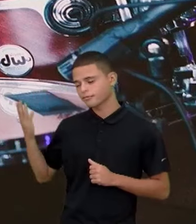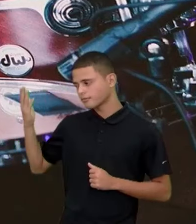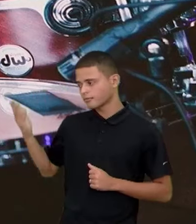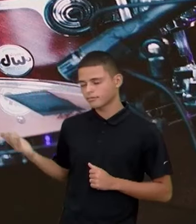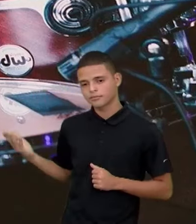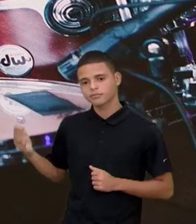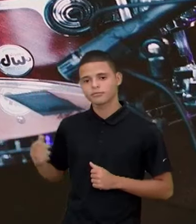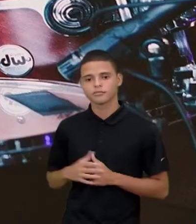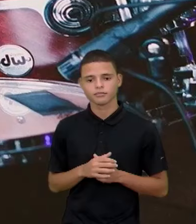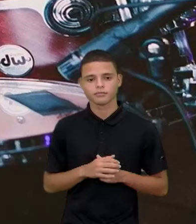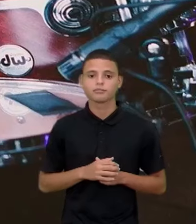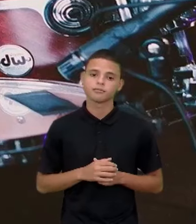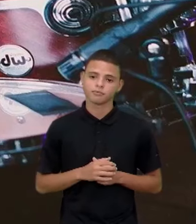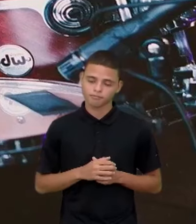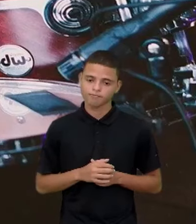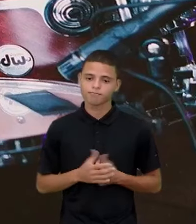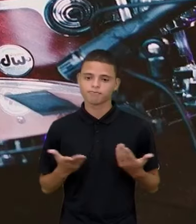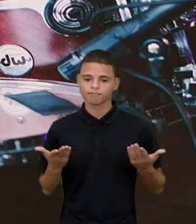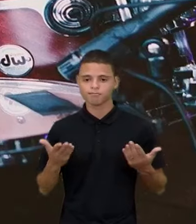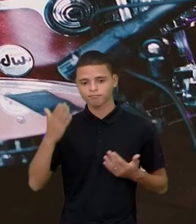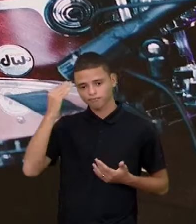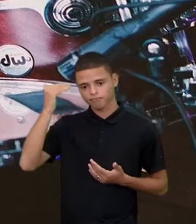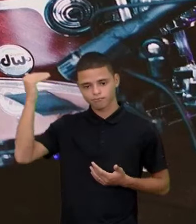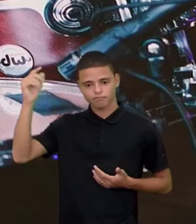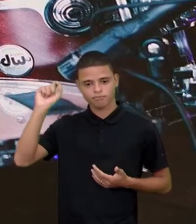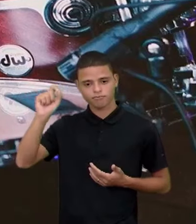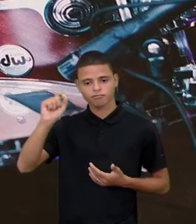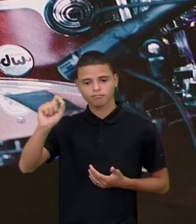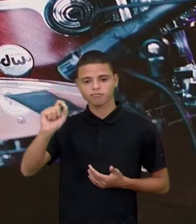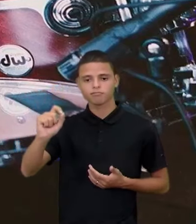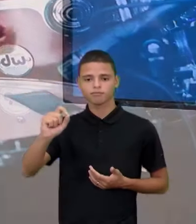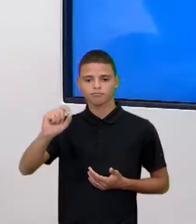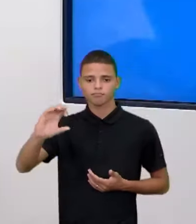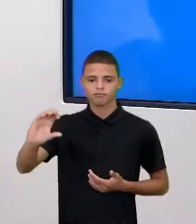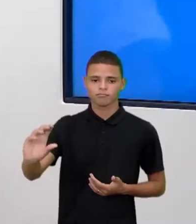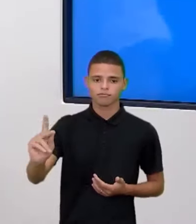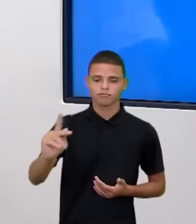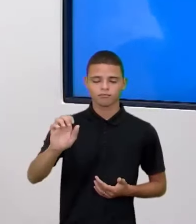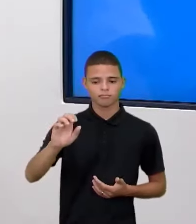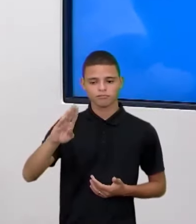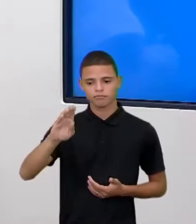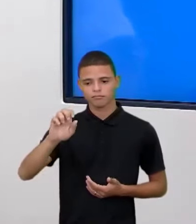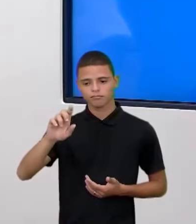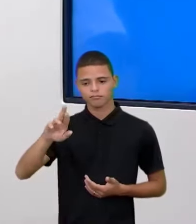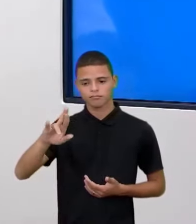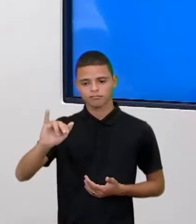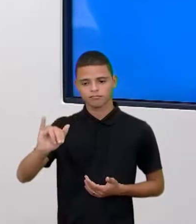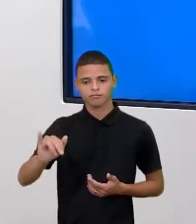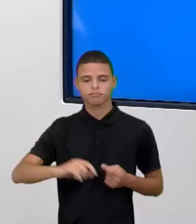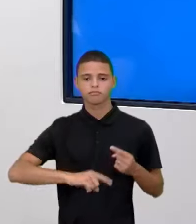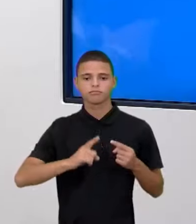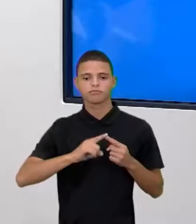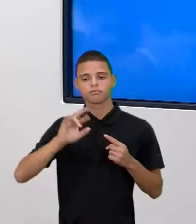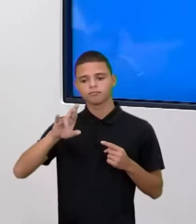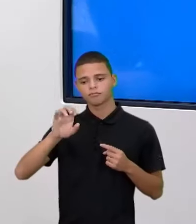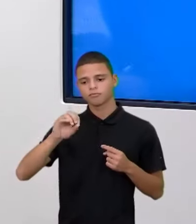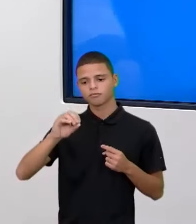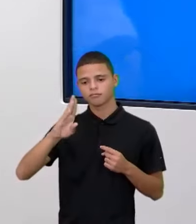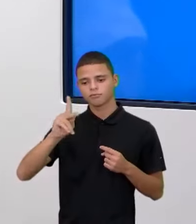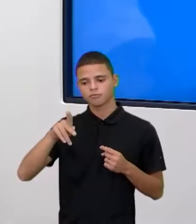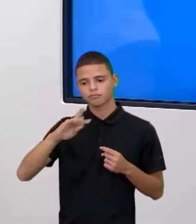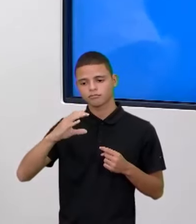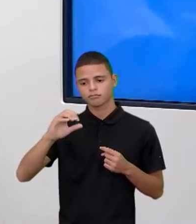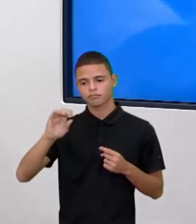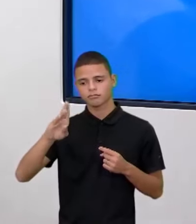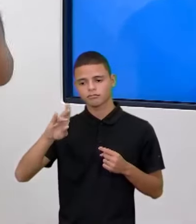o nosso incrível Chuck Berry. Então, primeiro vamos falar do rockabilly. O rockabilly, acho que para caracterizar ele,